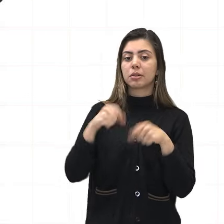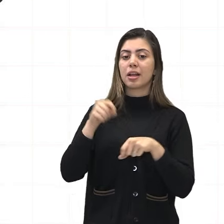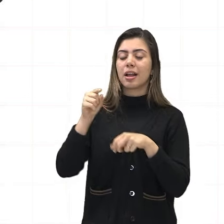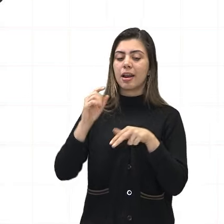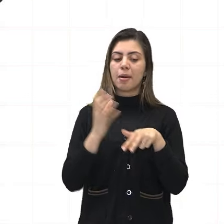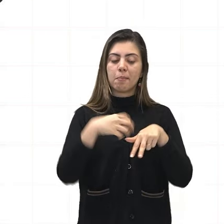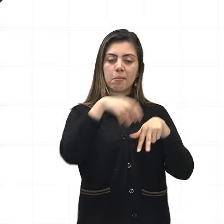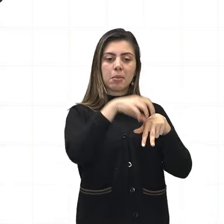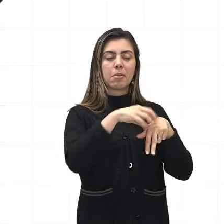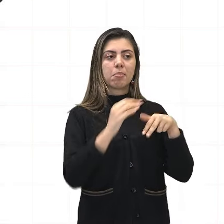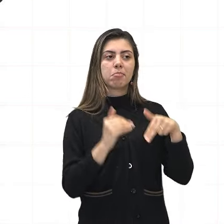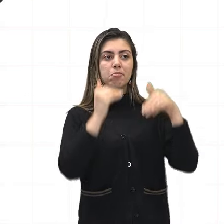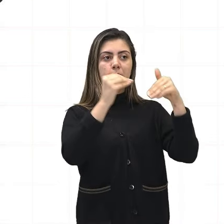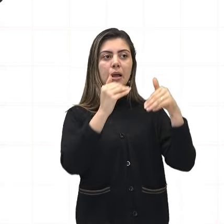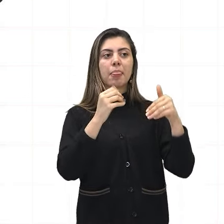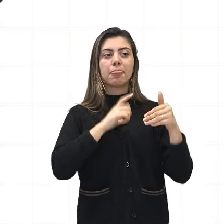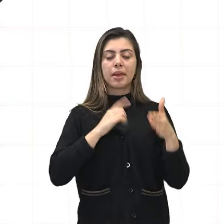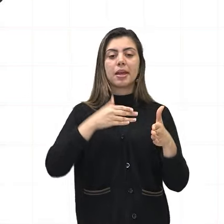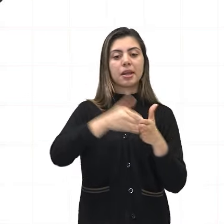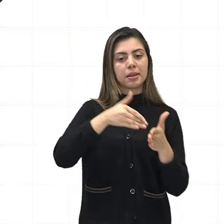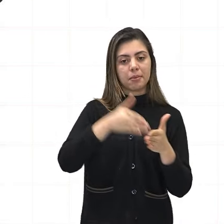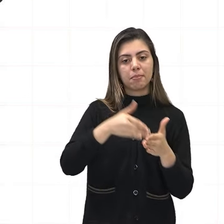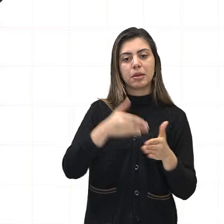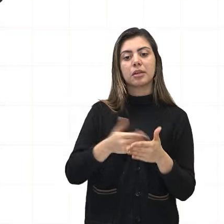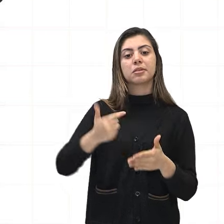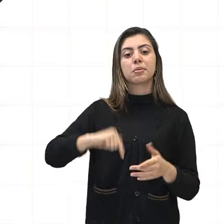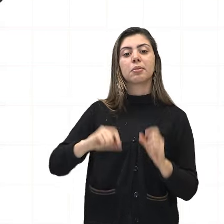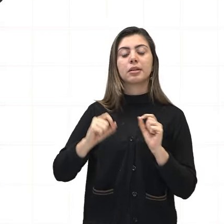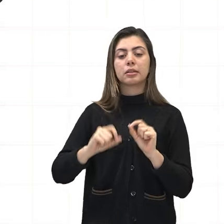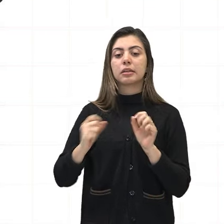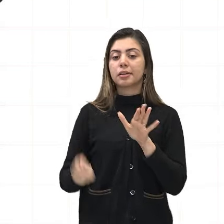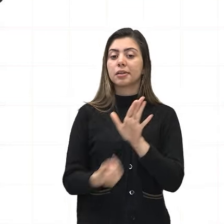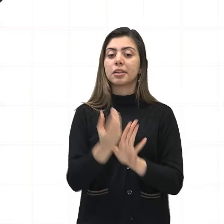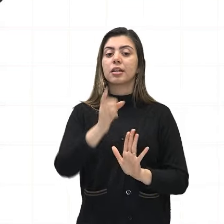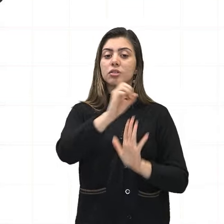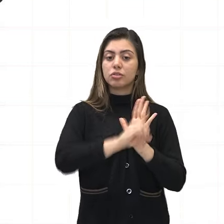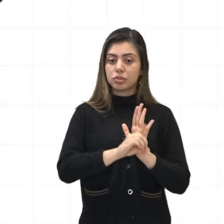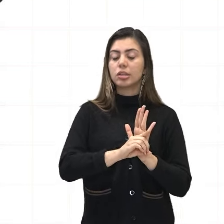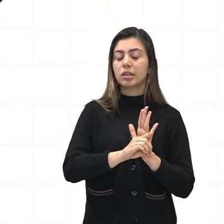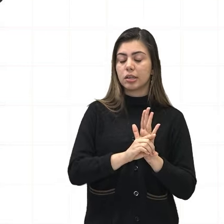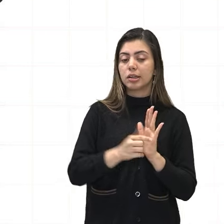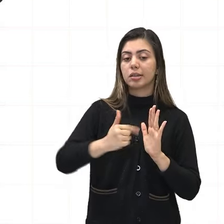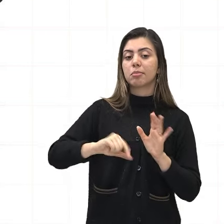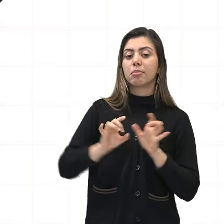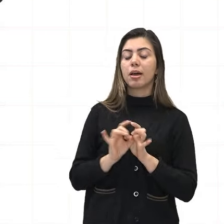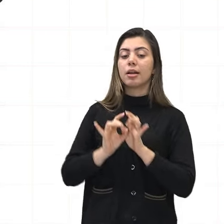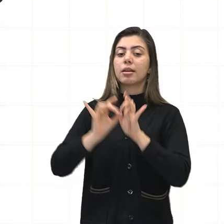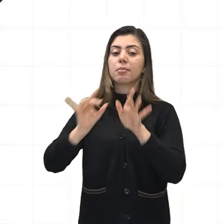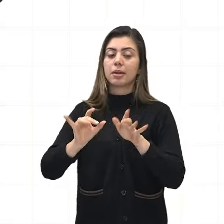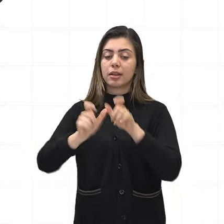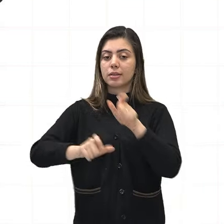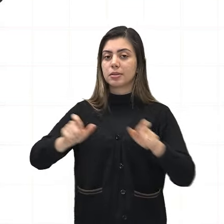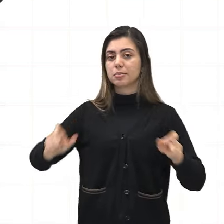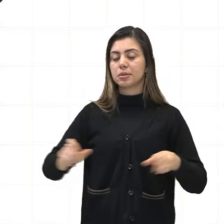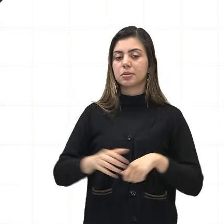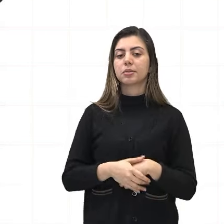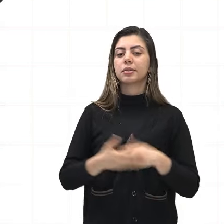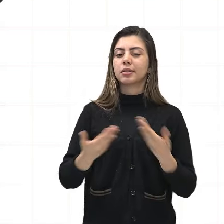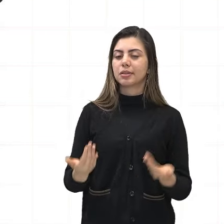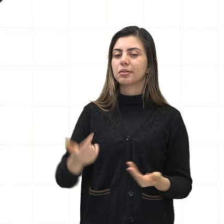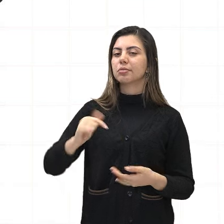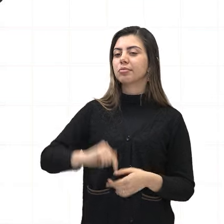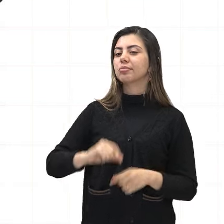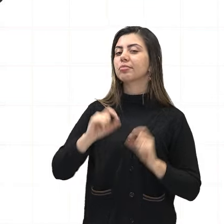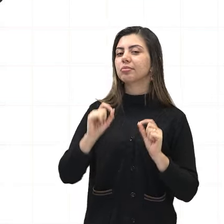do monarca e estabelecia direitos e liberdades individuais. Mais uma vez nós temos aí